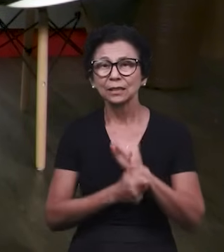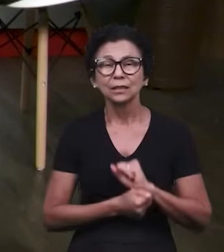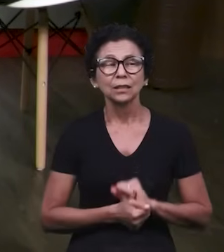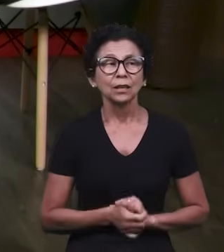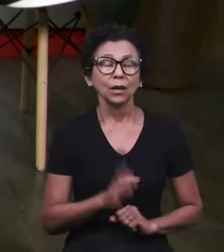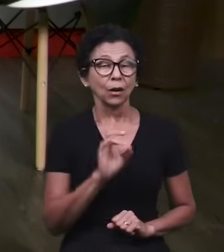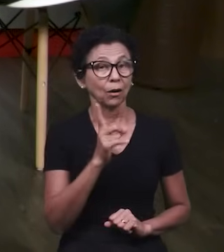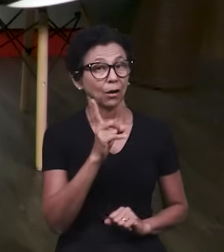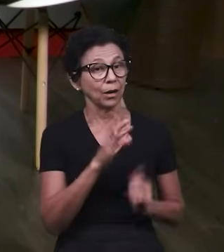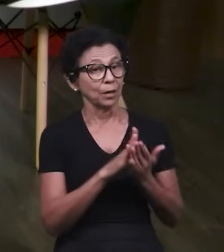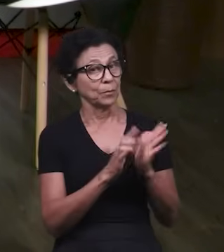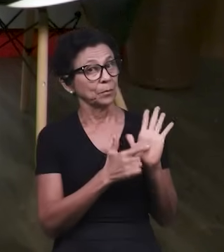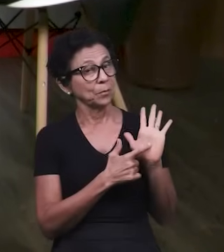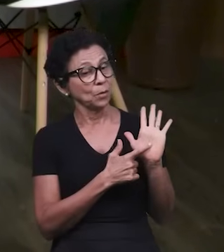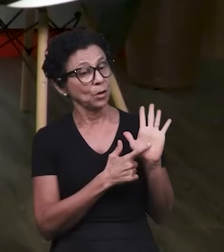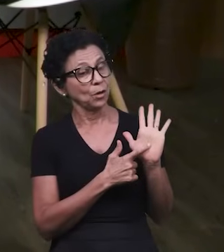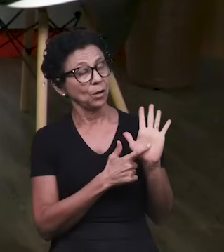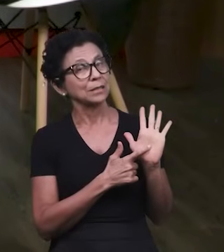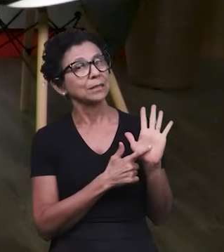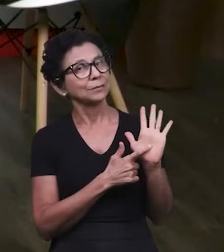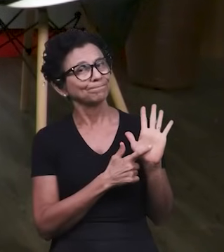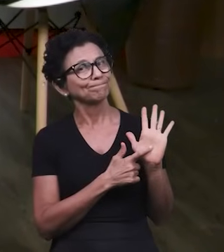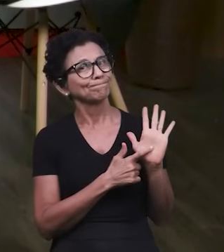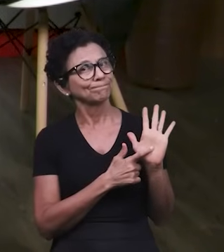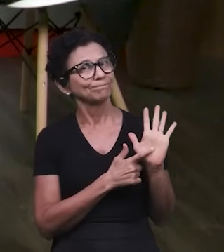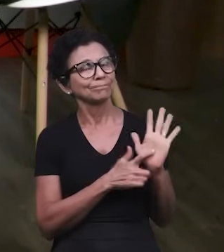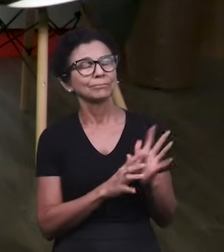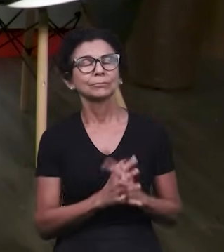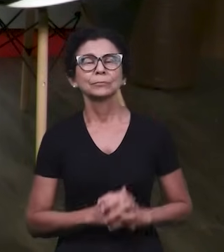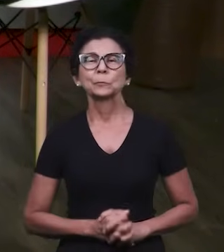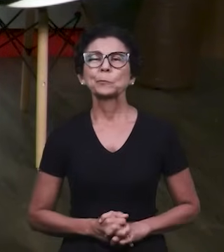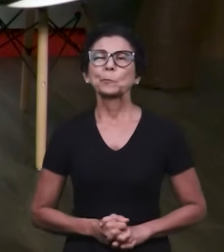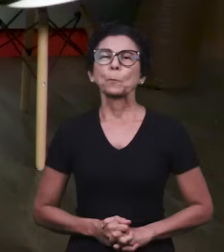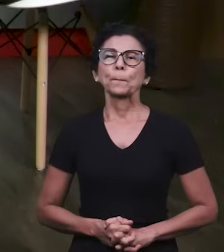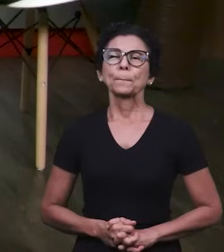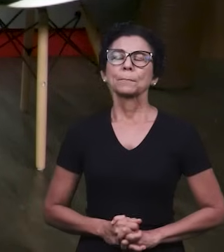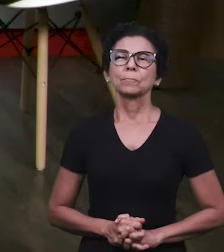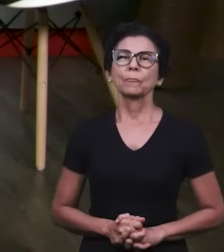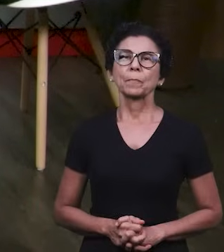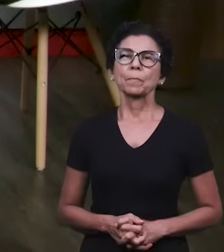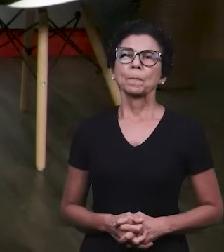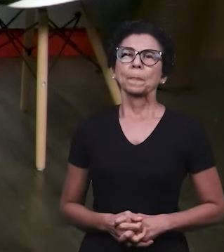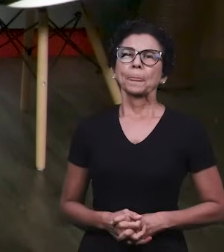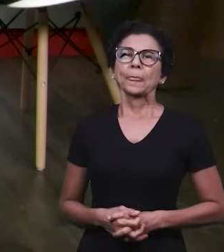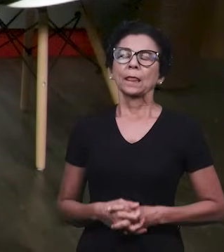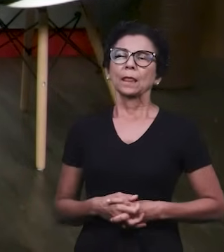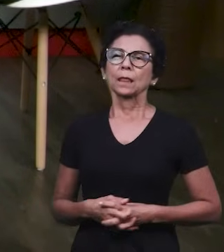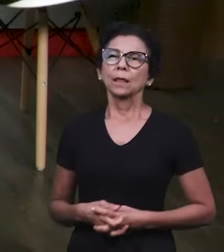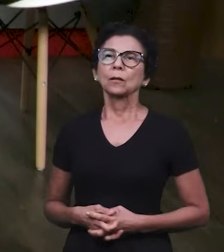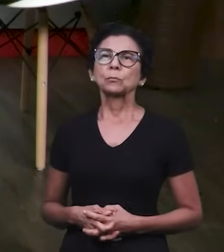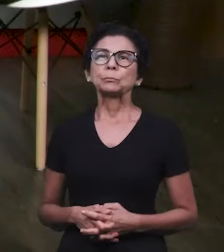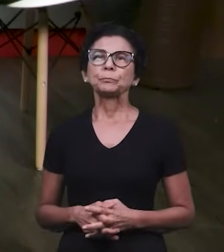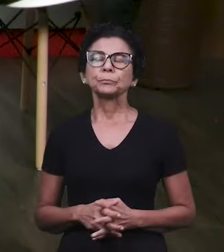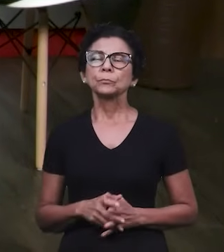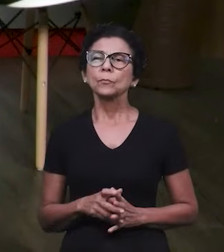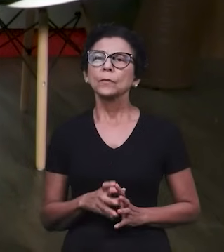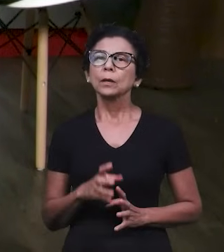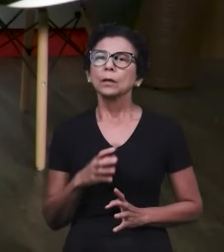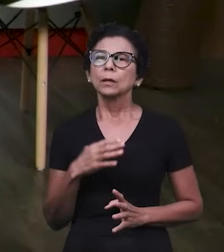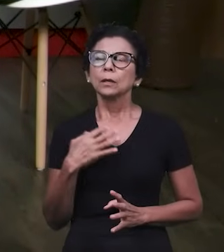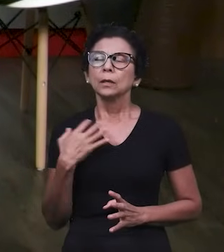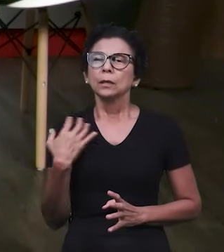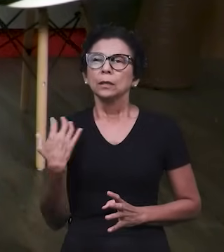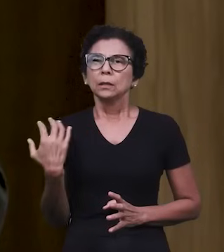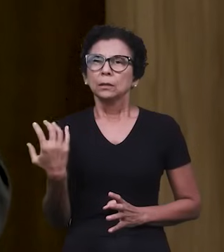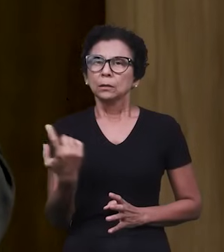A Bíblia diz isso aqui. Exato. A Bíblia diz isso. E aí nós vamos, né, de uma forma muito prática e objetiva, e Jesus ele